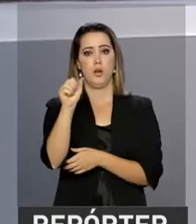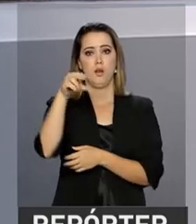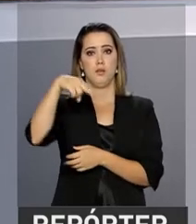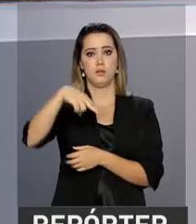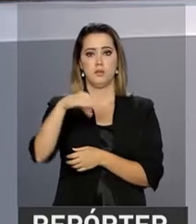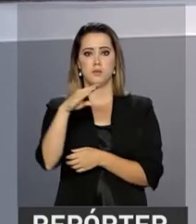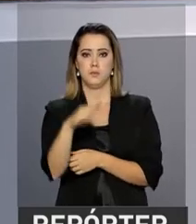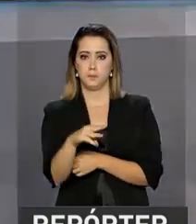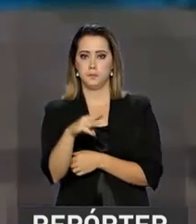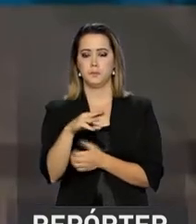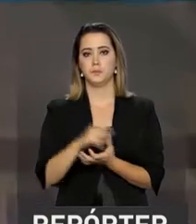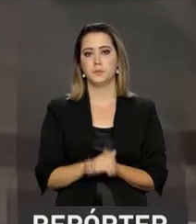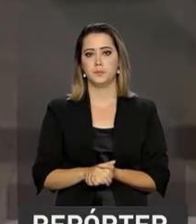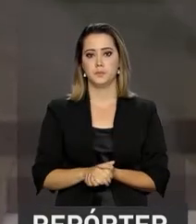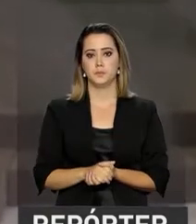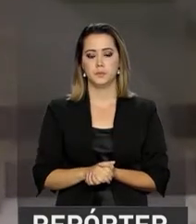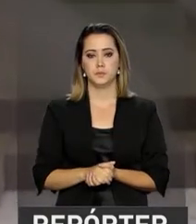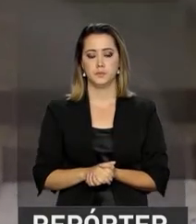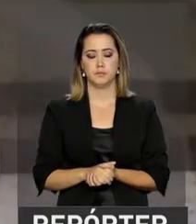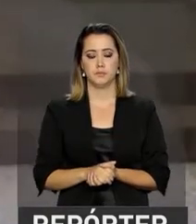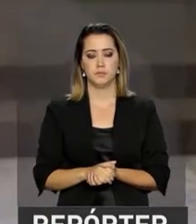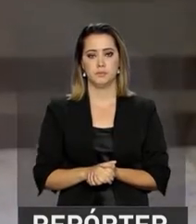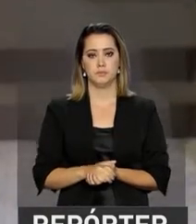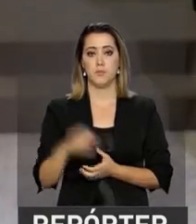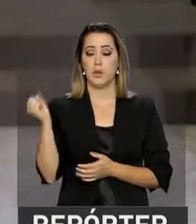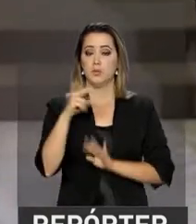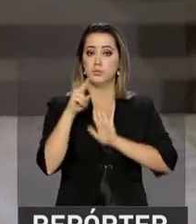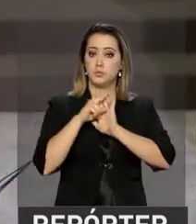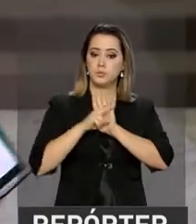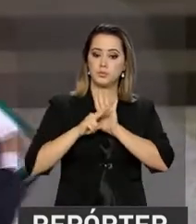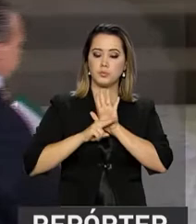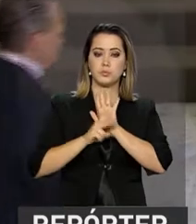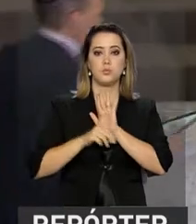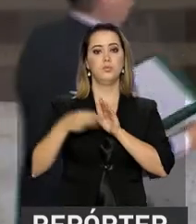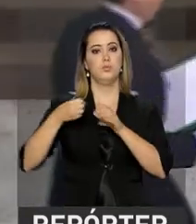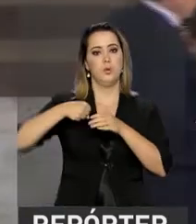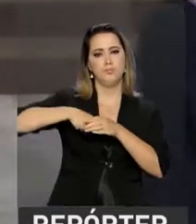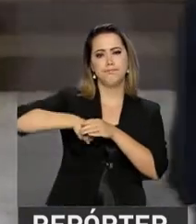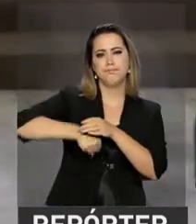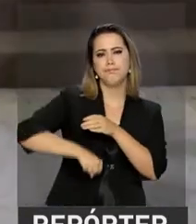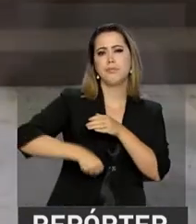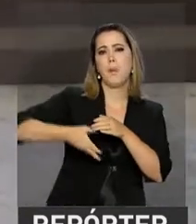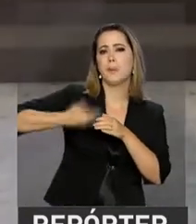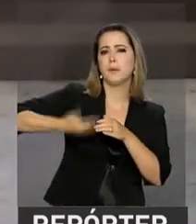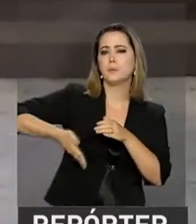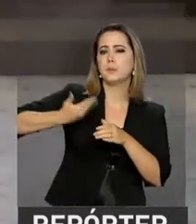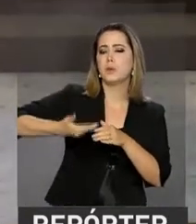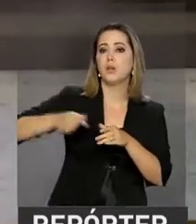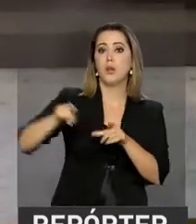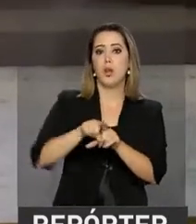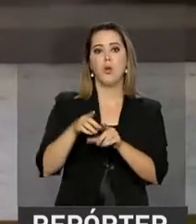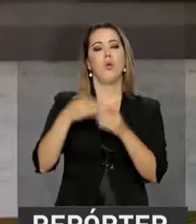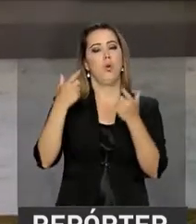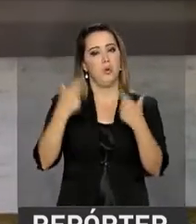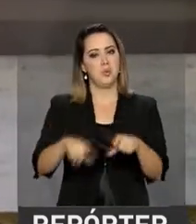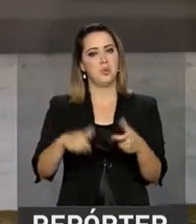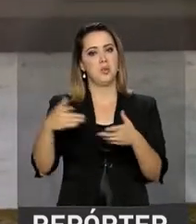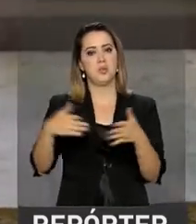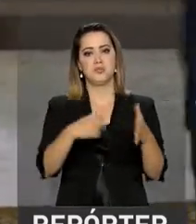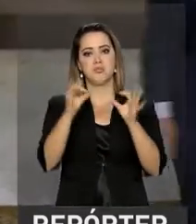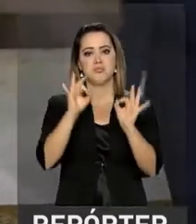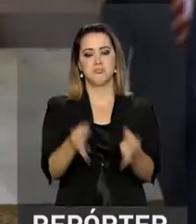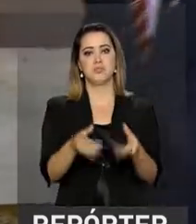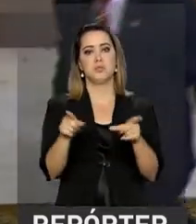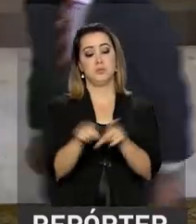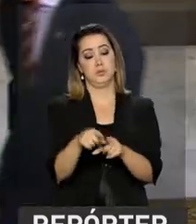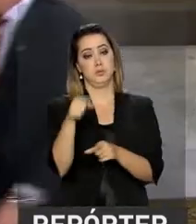mineração as novas regras para a mineração prometem colocar o brasil no século 21 o programa de